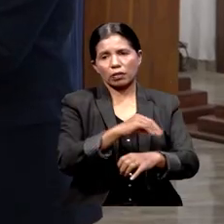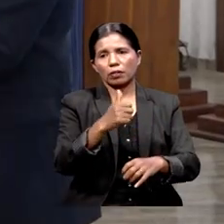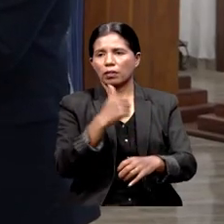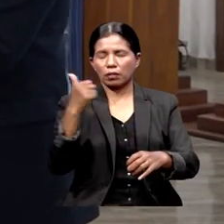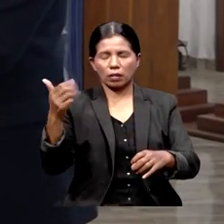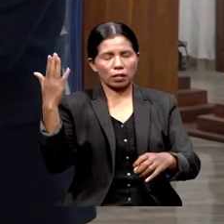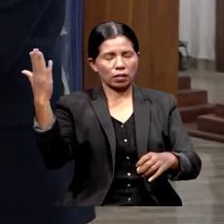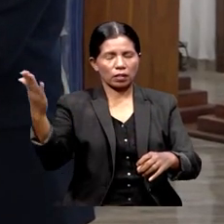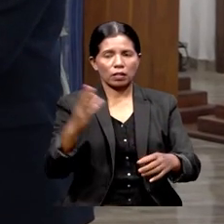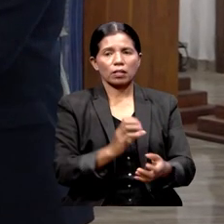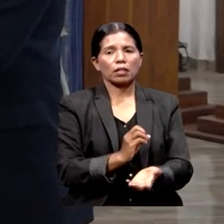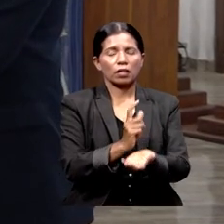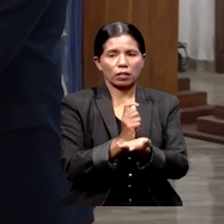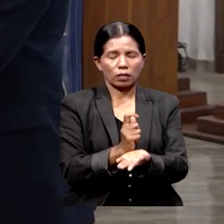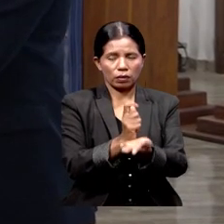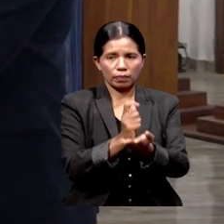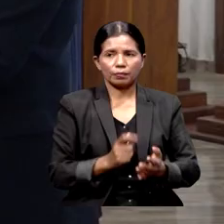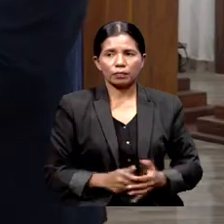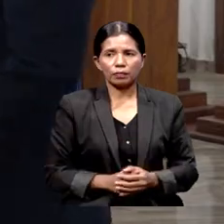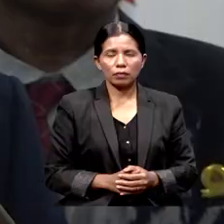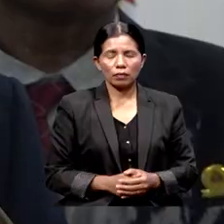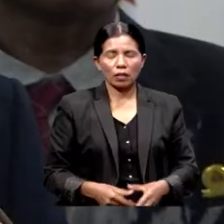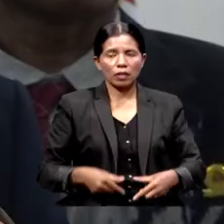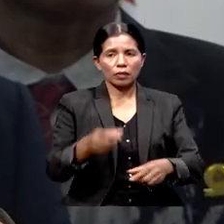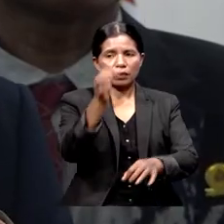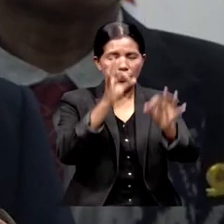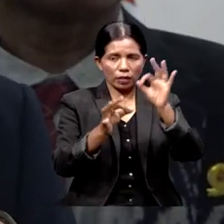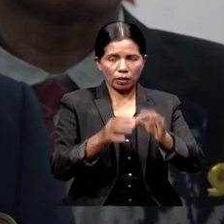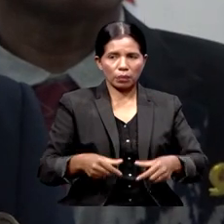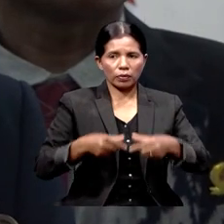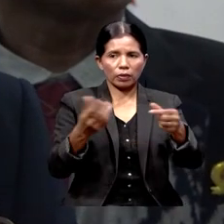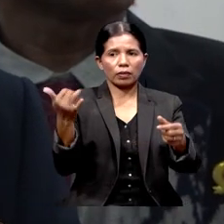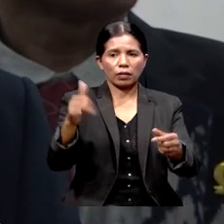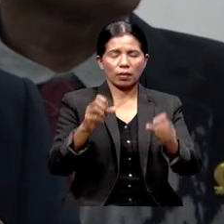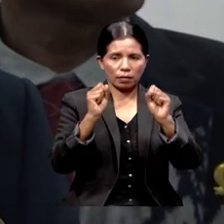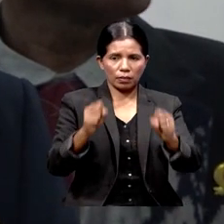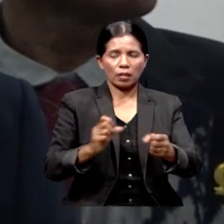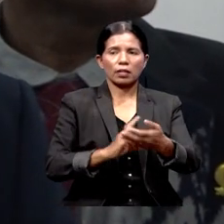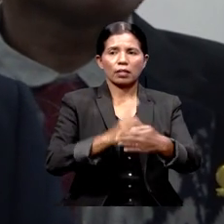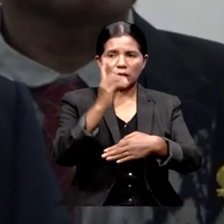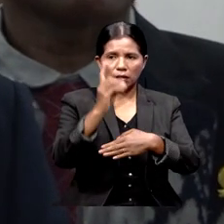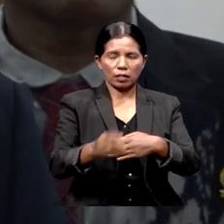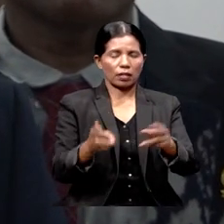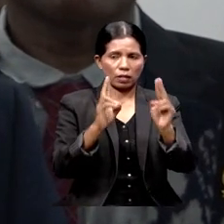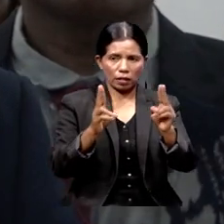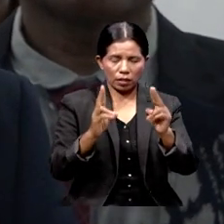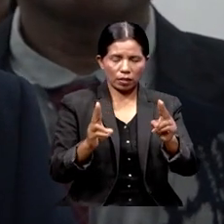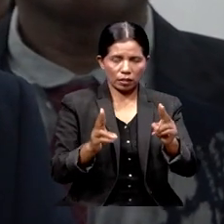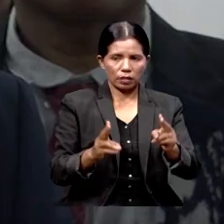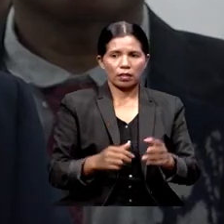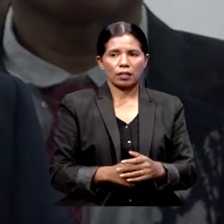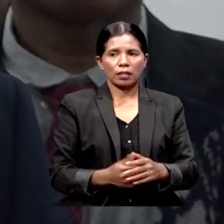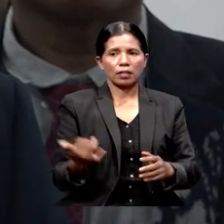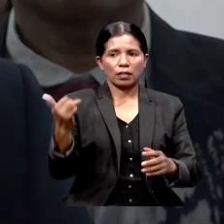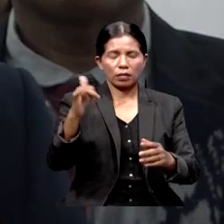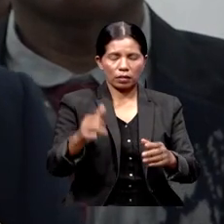a Região Especial Atauro. Confiança no BFO, Sira, Bele Desenvolve Lalais Liutang,